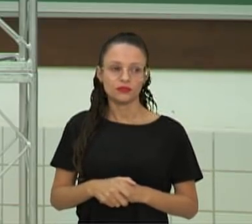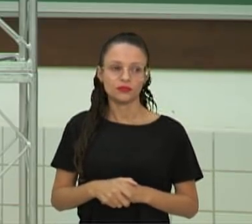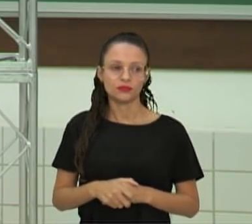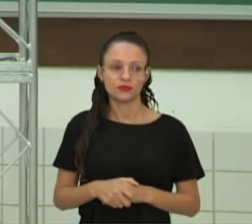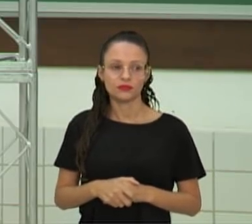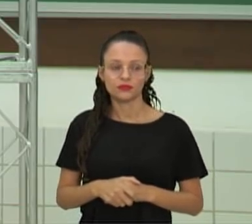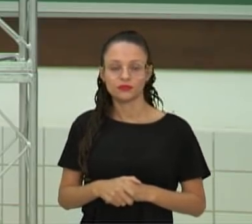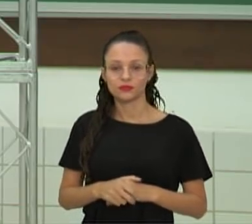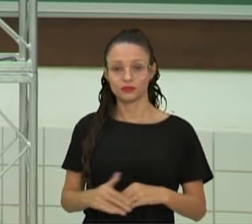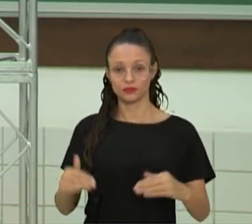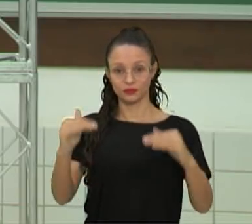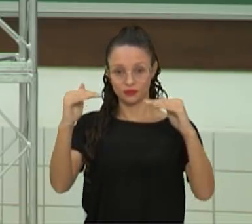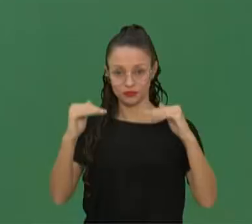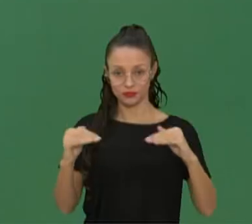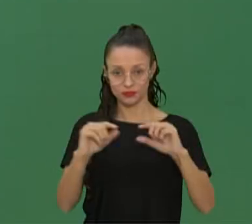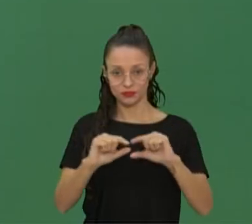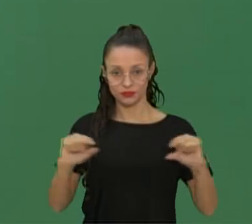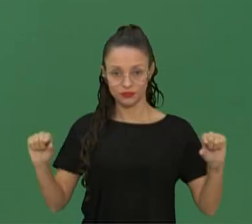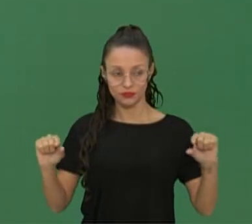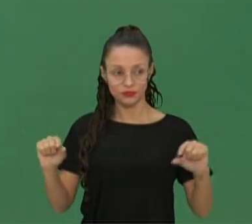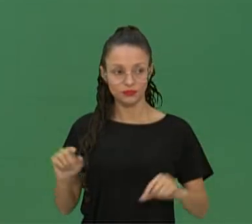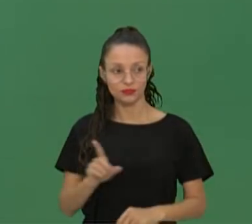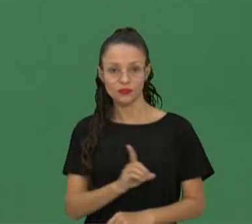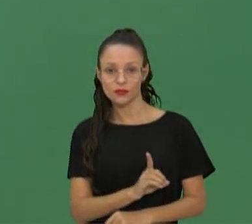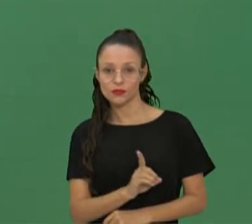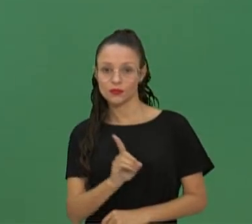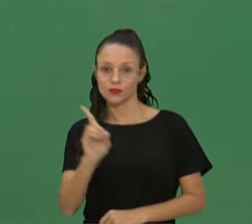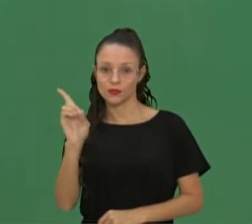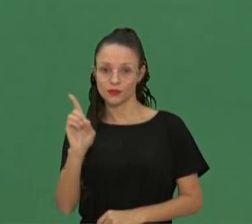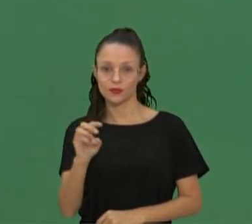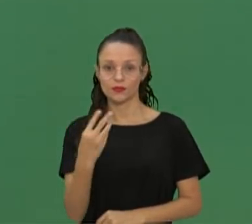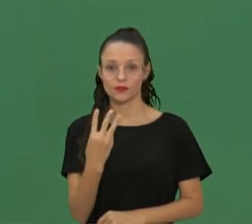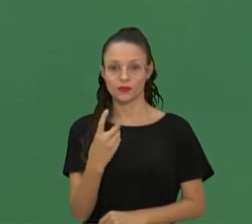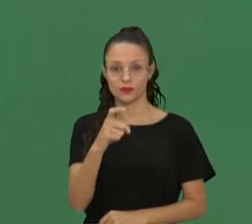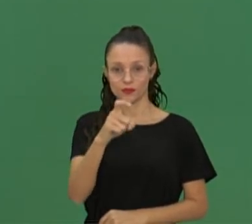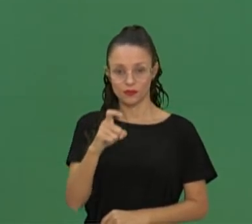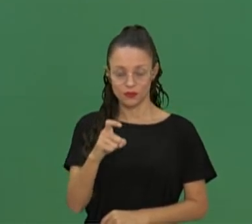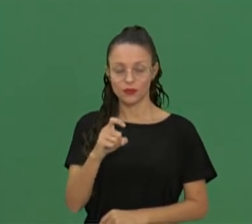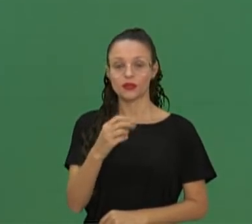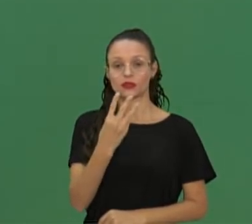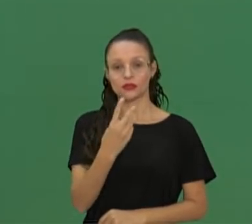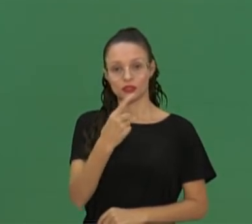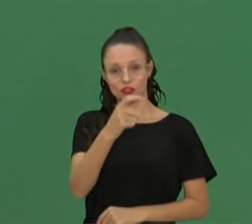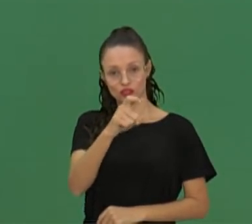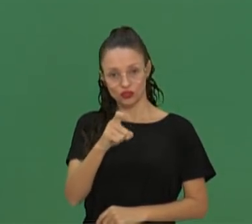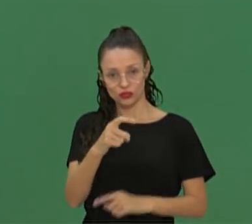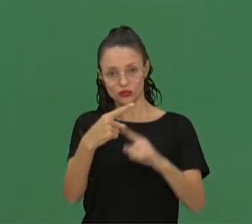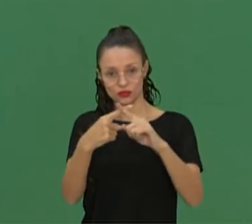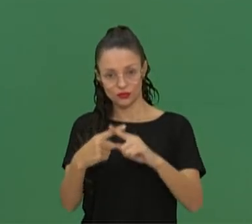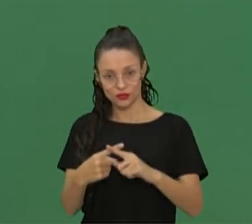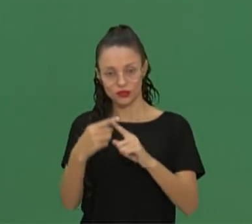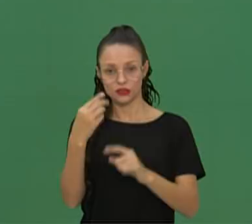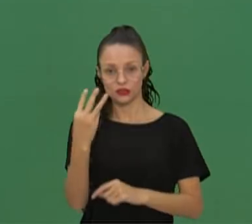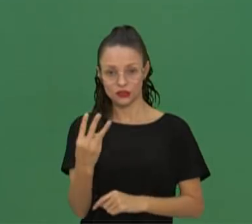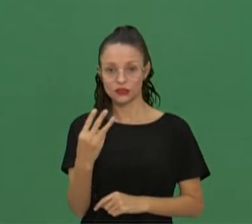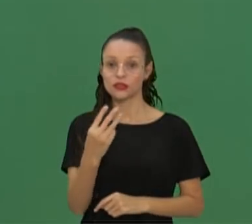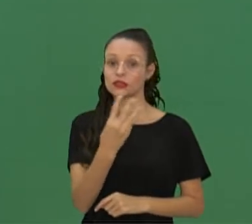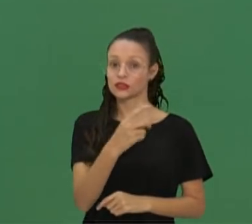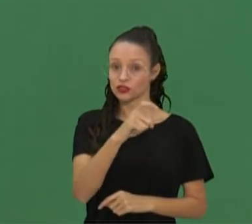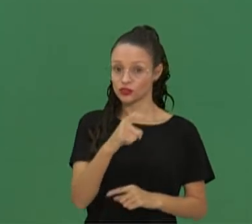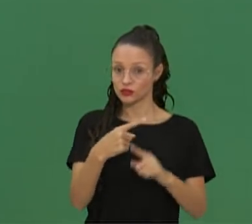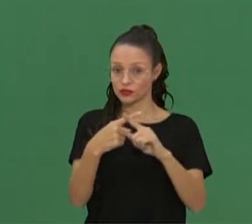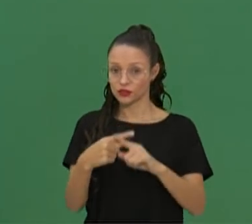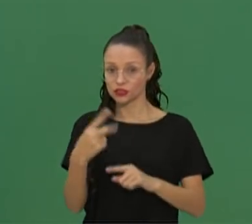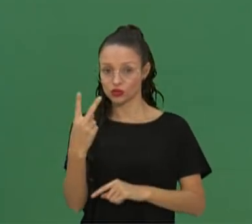Na linha de baixo, eu vou multiplicar pelo 3x agora. Vou fazer 3x vezes o 3, vou fazer o 3x vezes